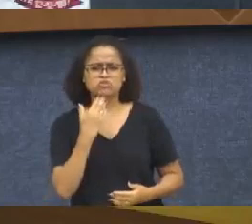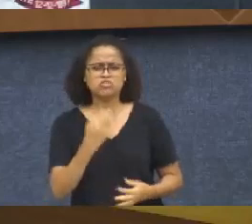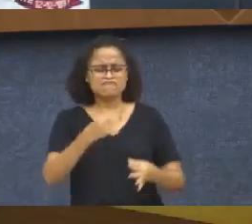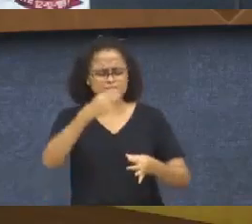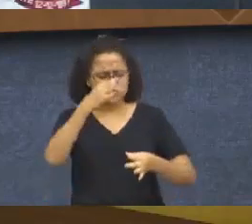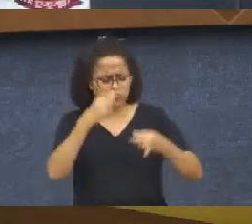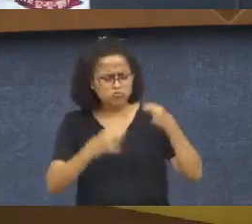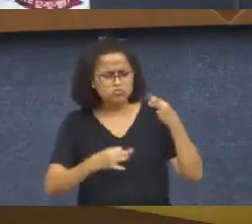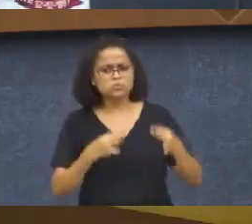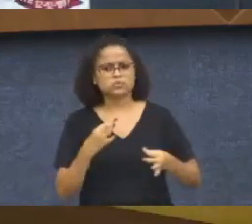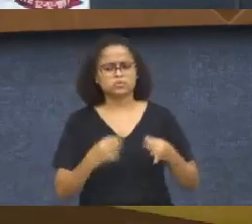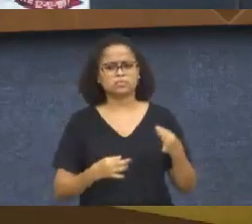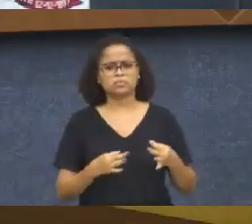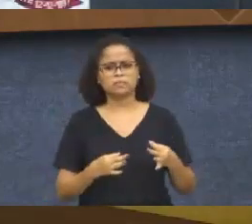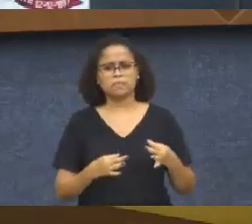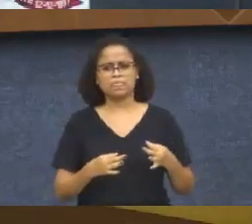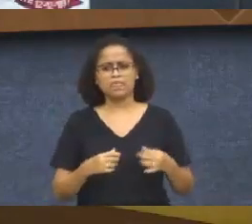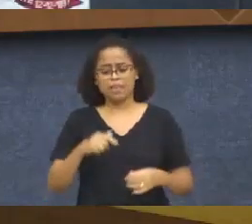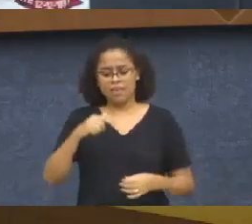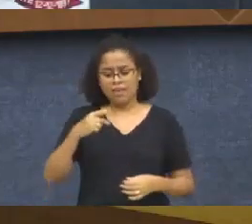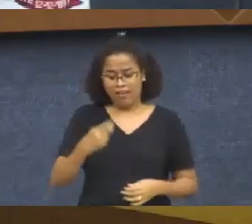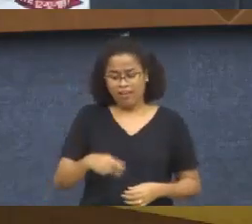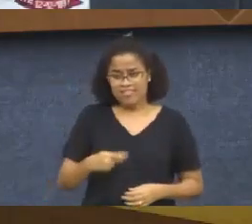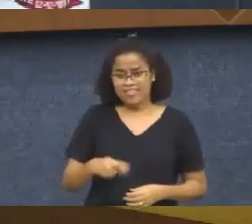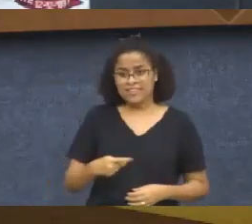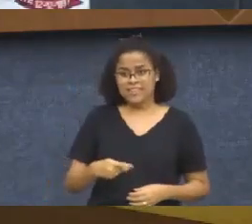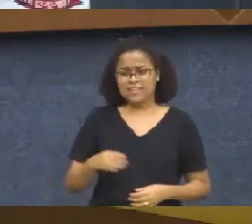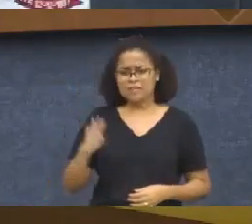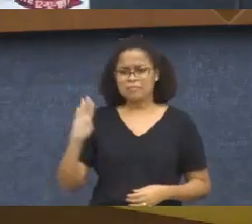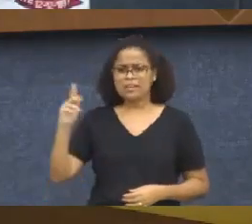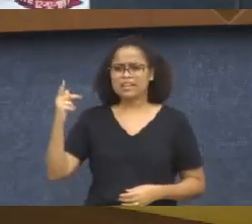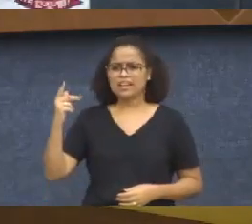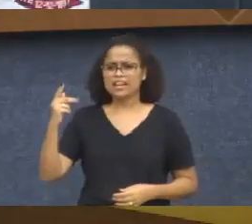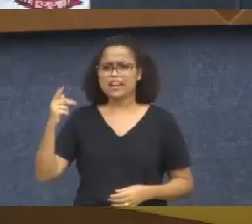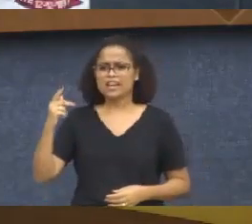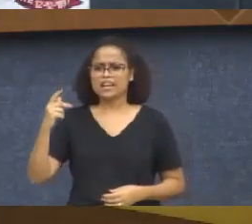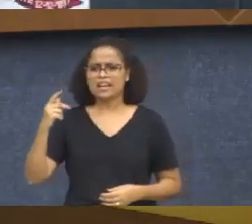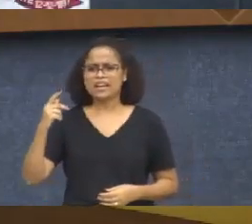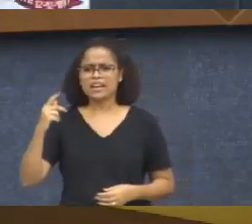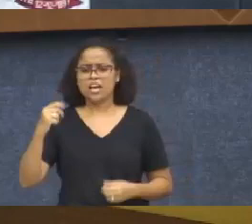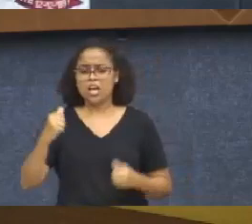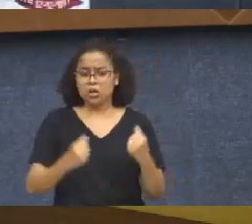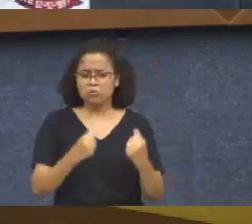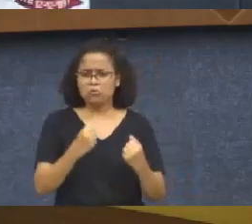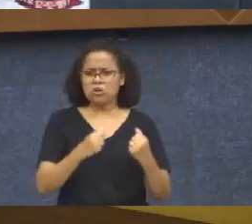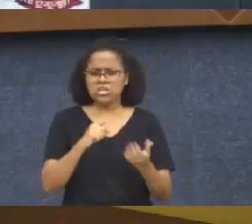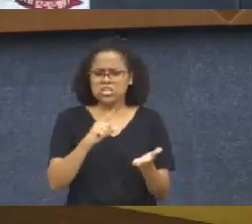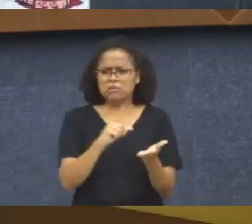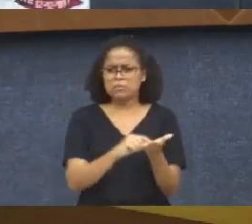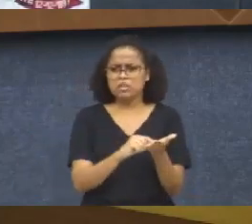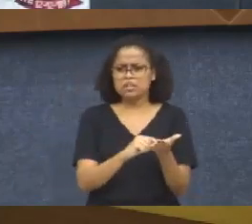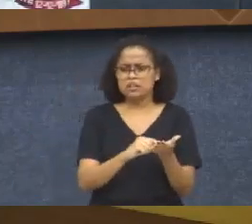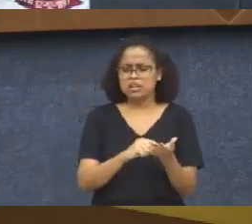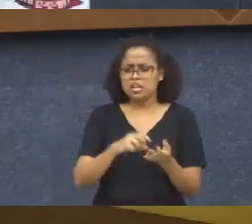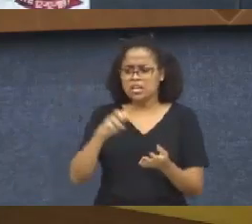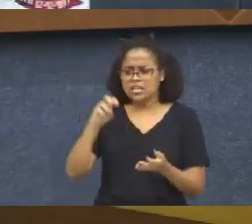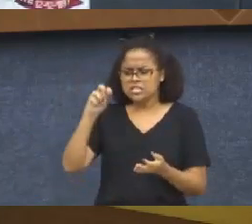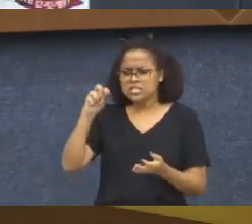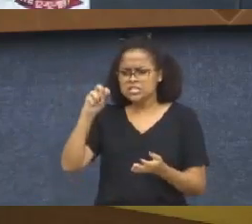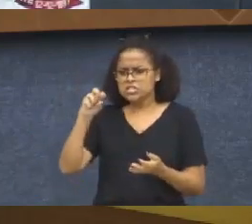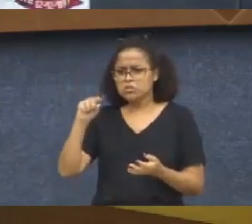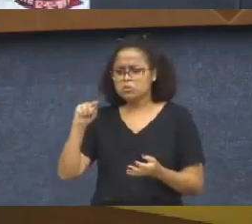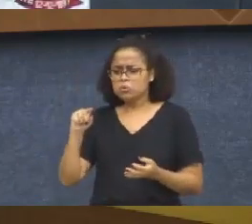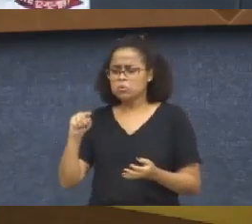justas. Por exemplo, aqui em BH, a corrida mínima, R$ 5,87. Está